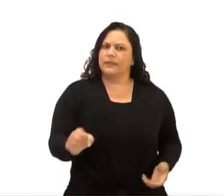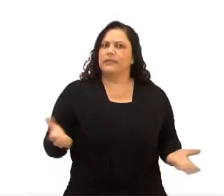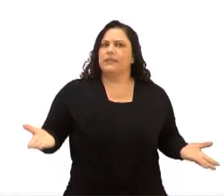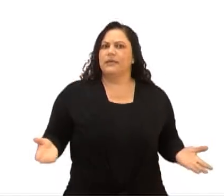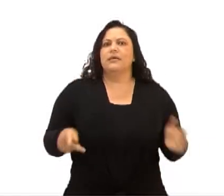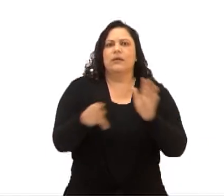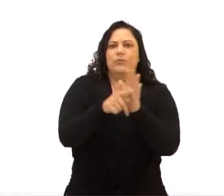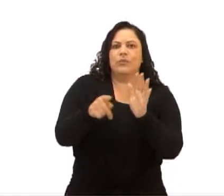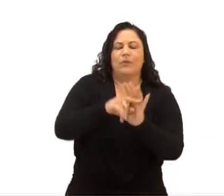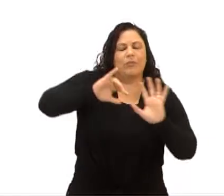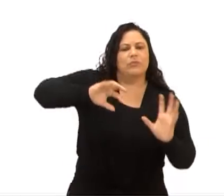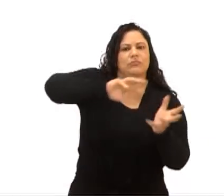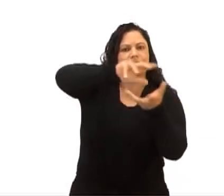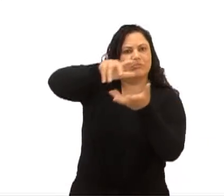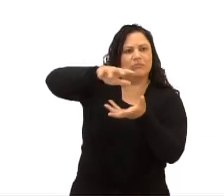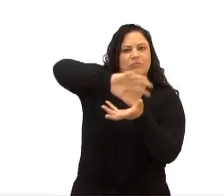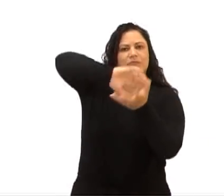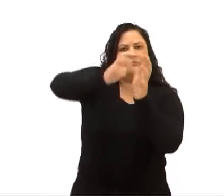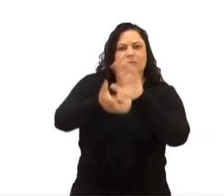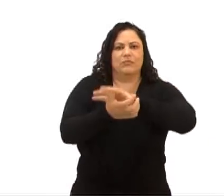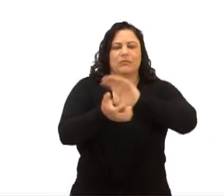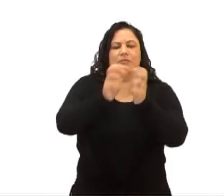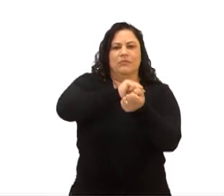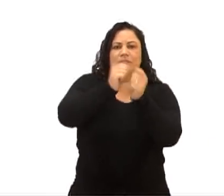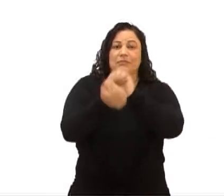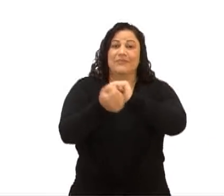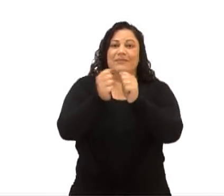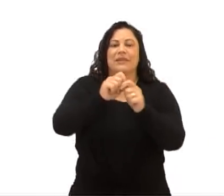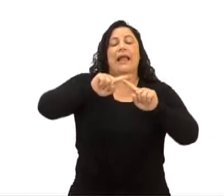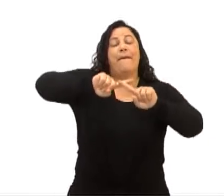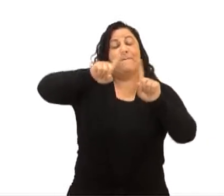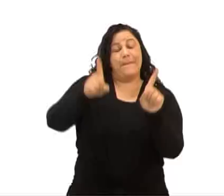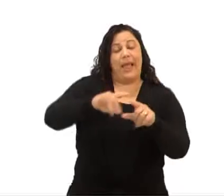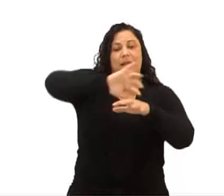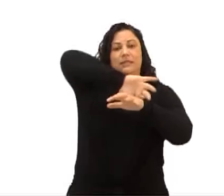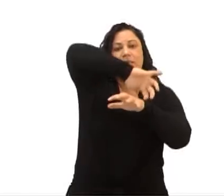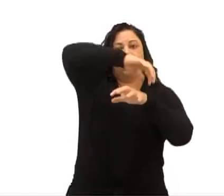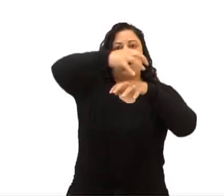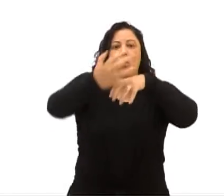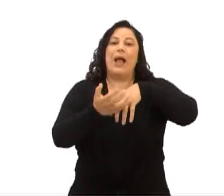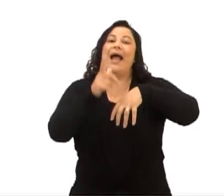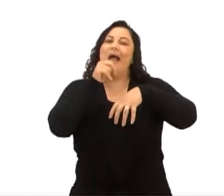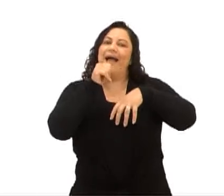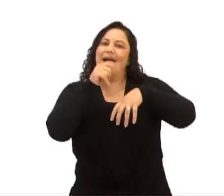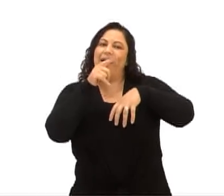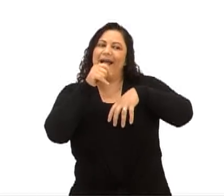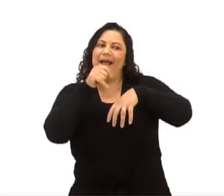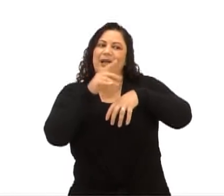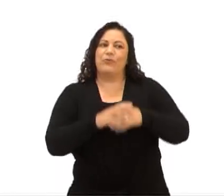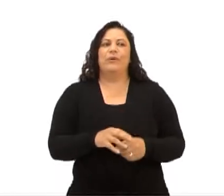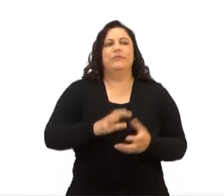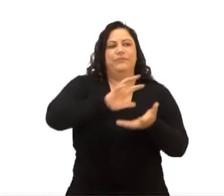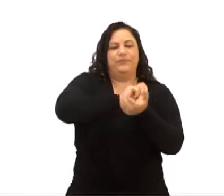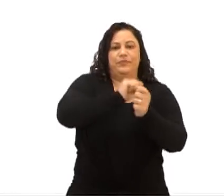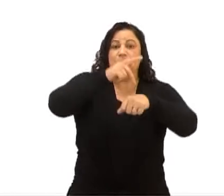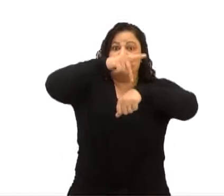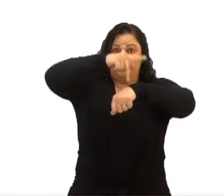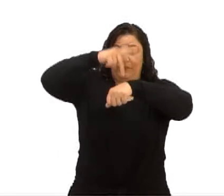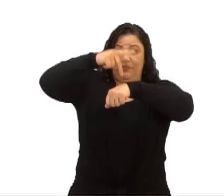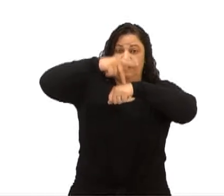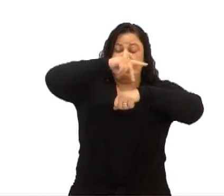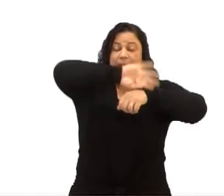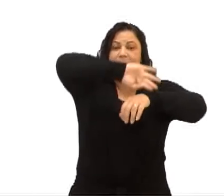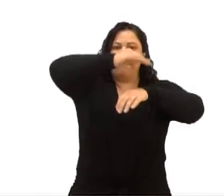se ela não tivesse a cobertura de água que ela tem. Então, a gente tem que lembrar lá, a Terra é um bloco rochoso, como aparece aqui nessa